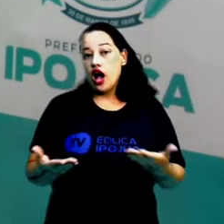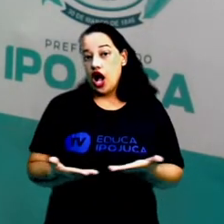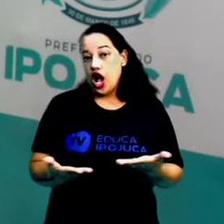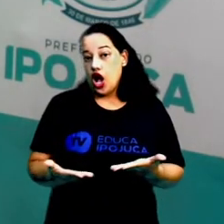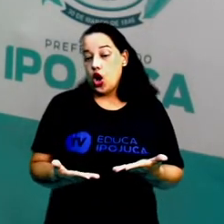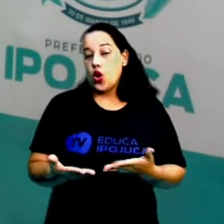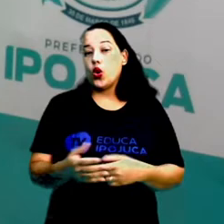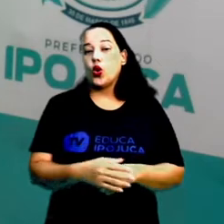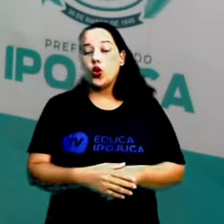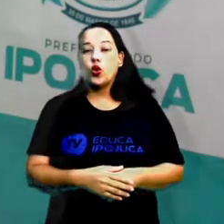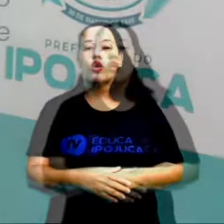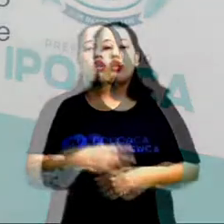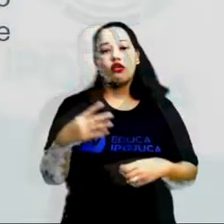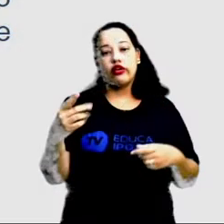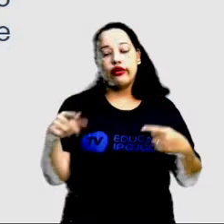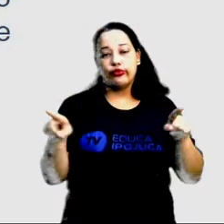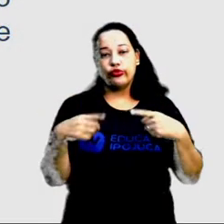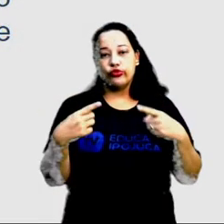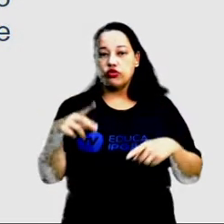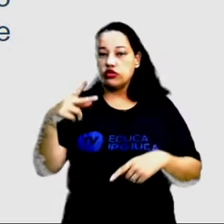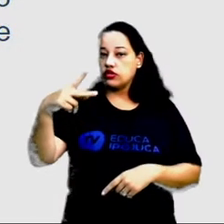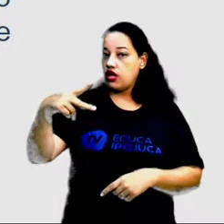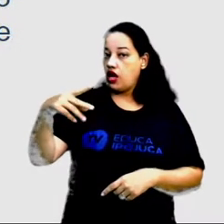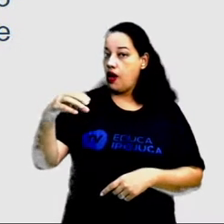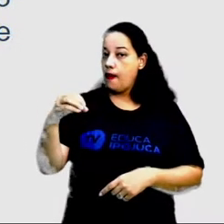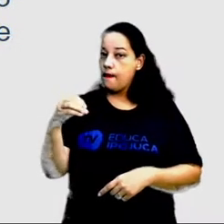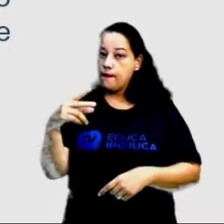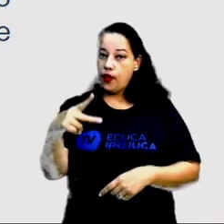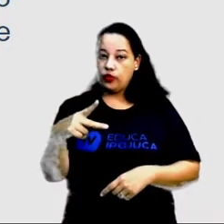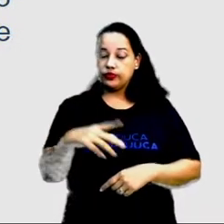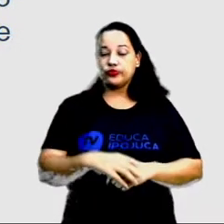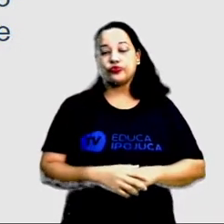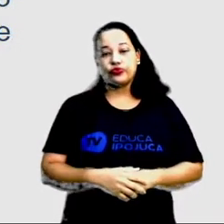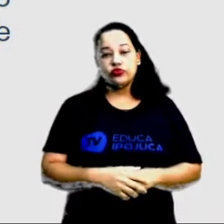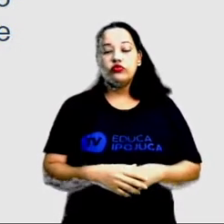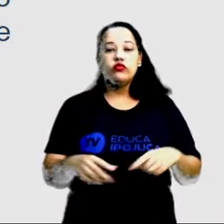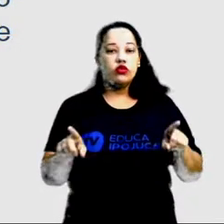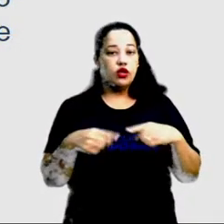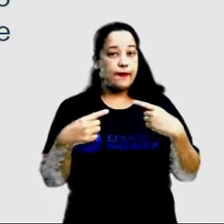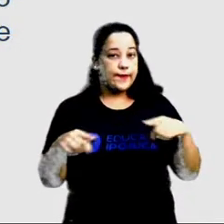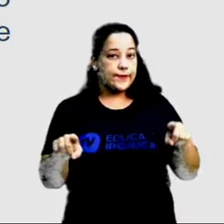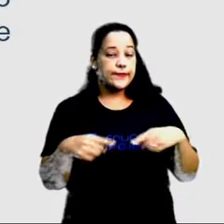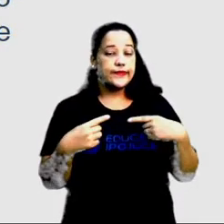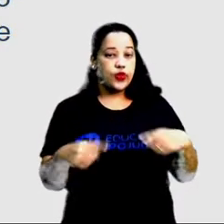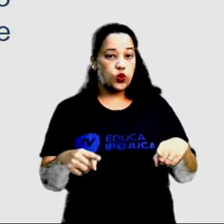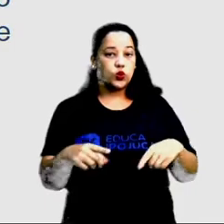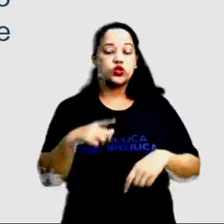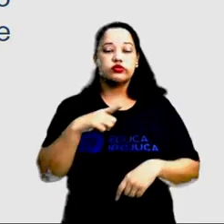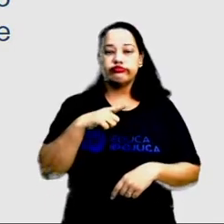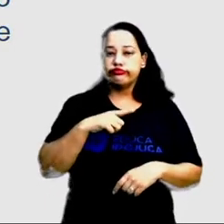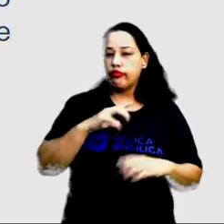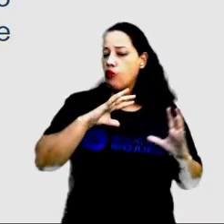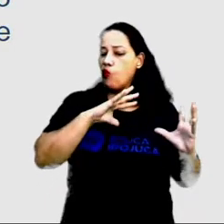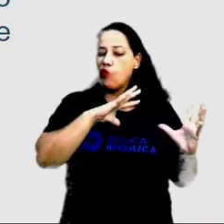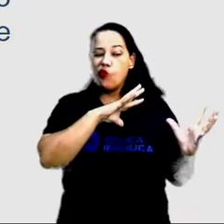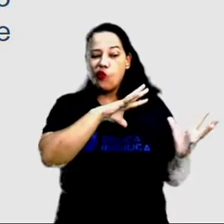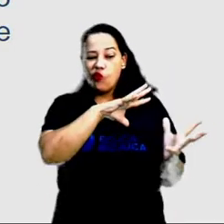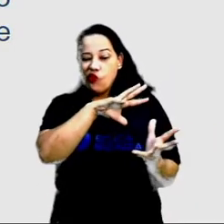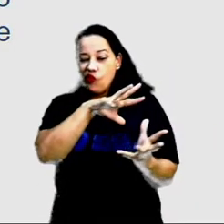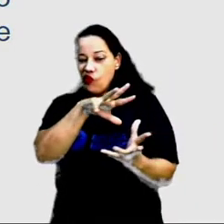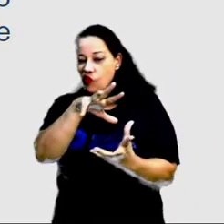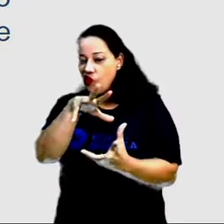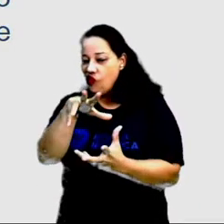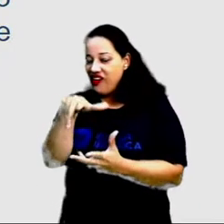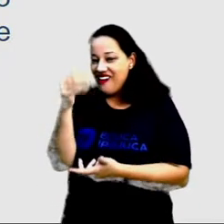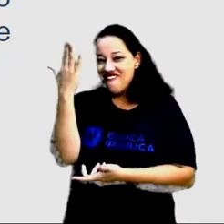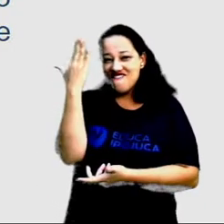música pop, que seria o pop, né? Que são aquelas músicas que tocam no mundo todo, que fazem sucesso, que